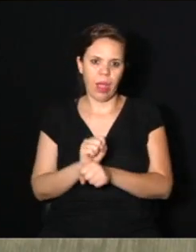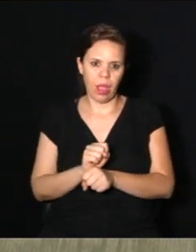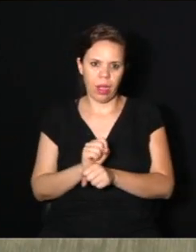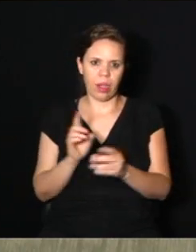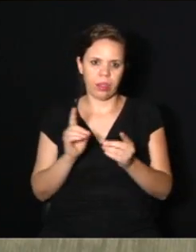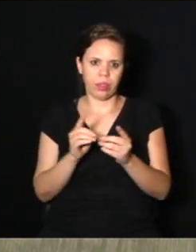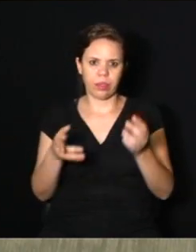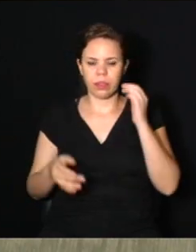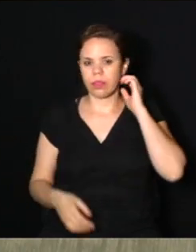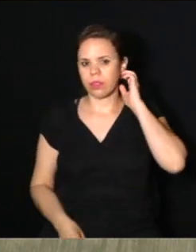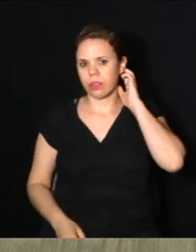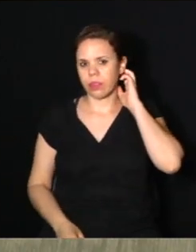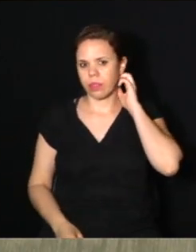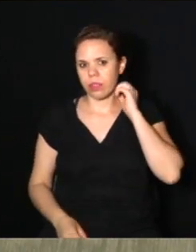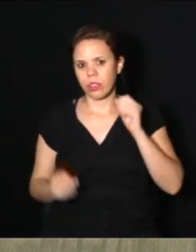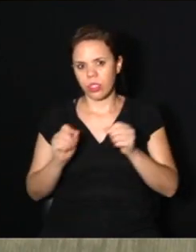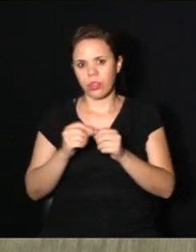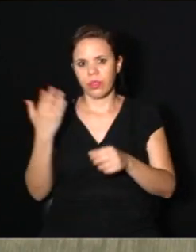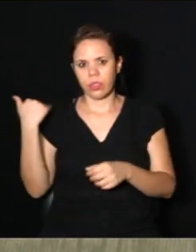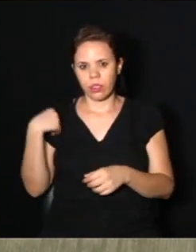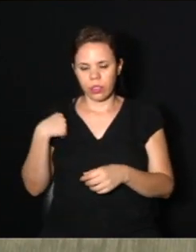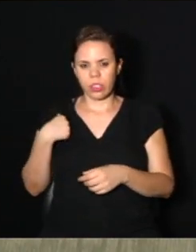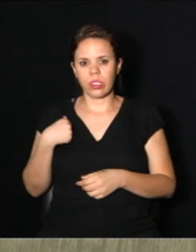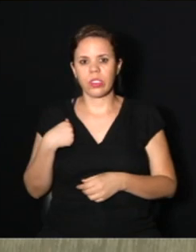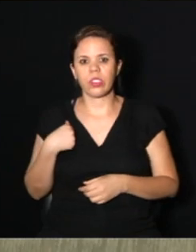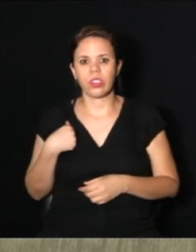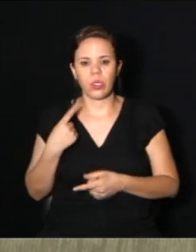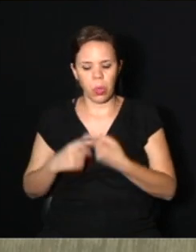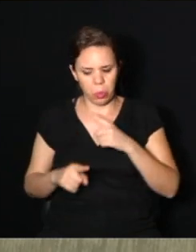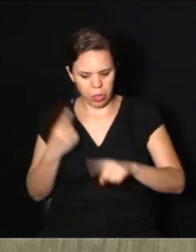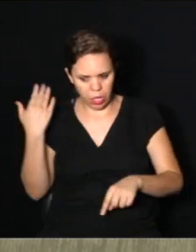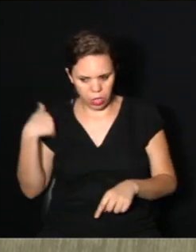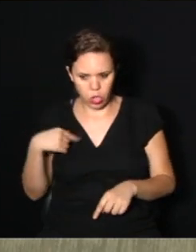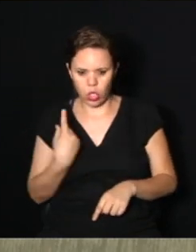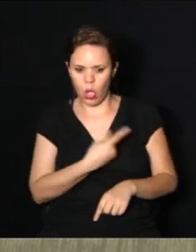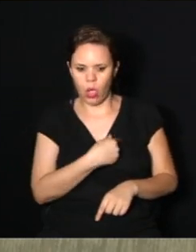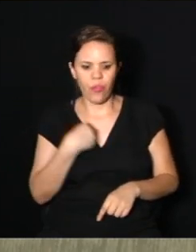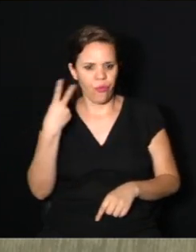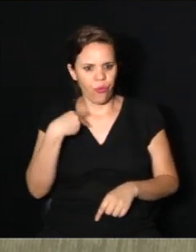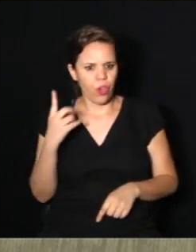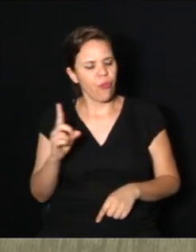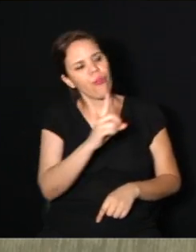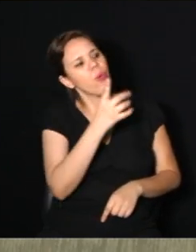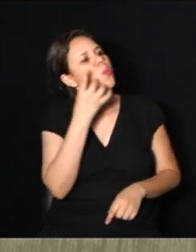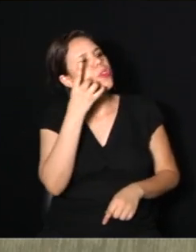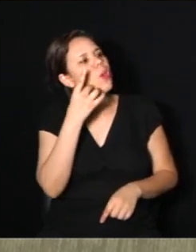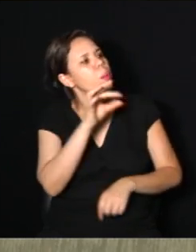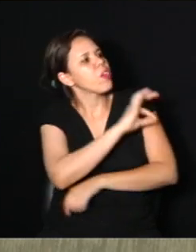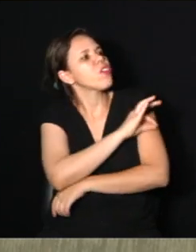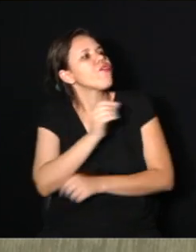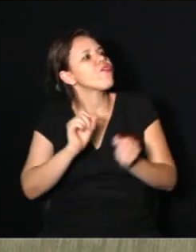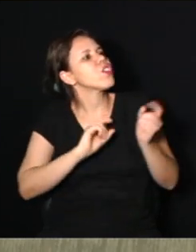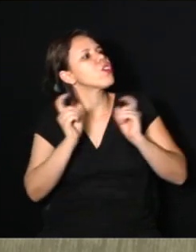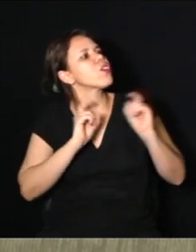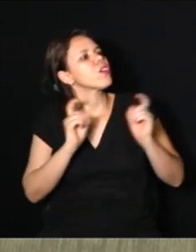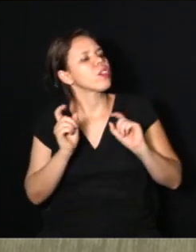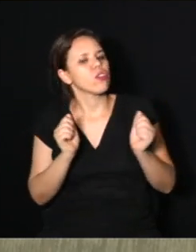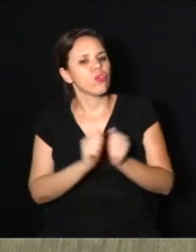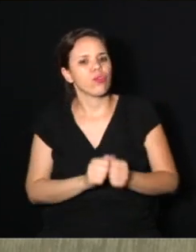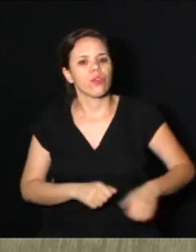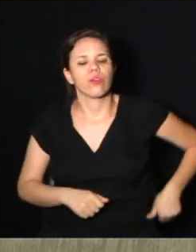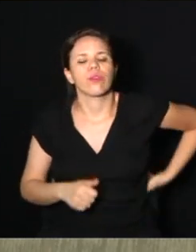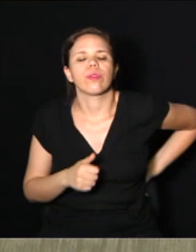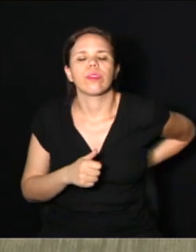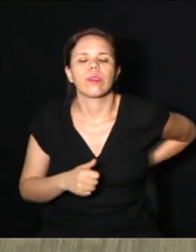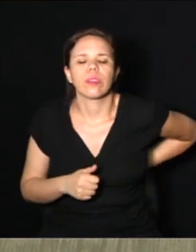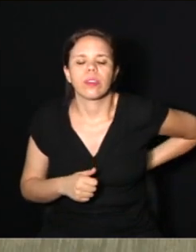serviço. Isso foi acordado, nós vereadores fomos lá na prefeitura, fizemos uma reunião com a